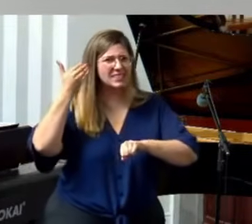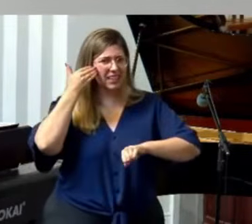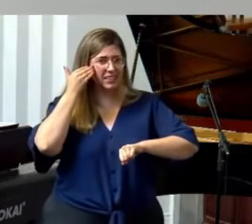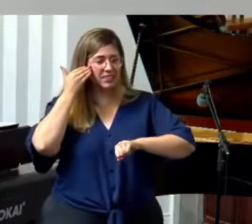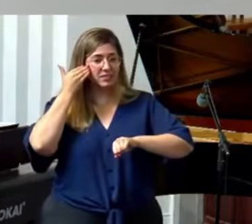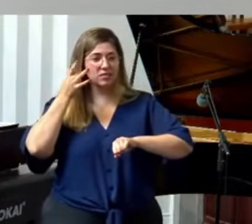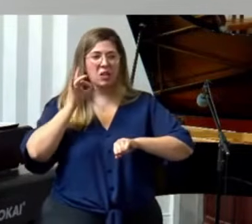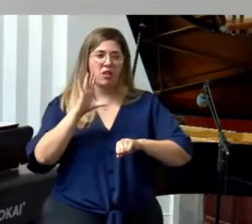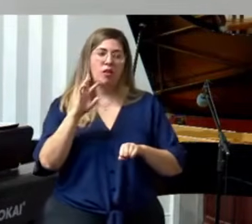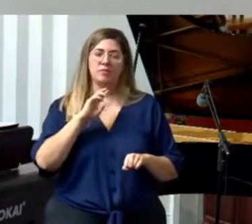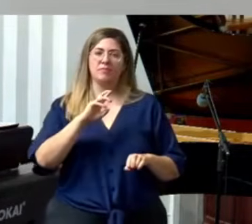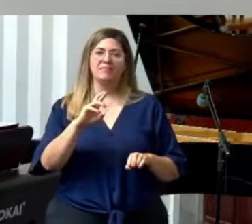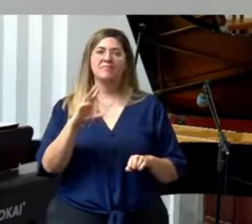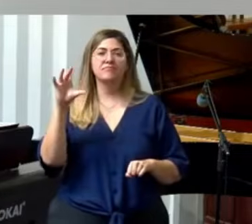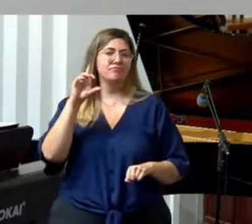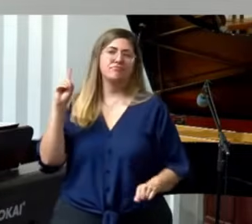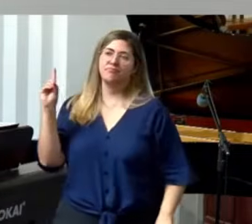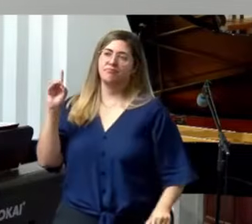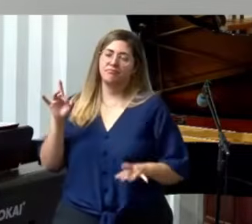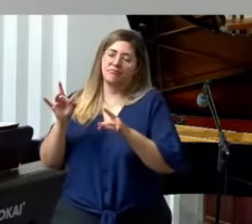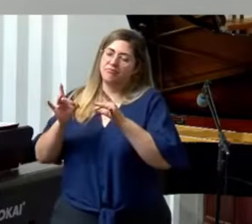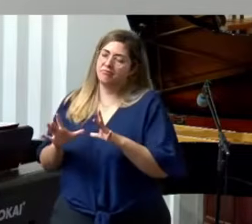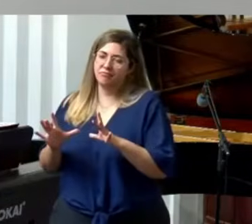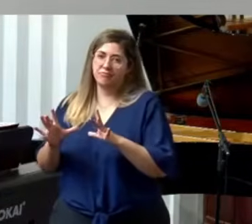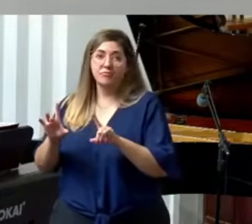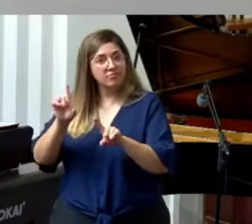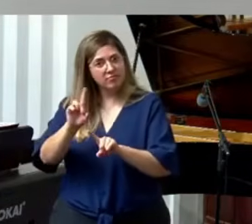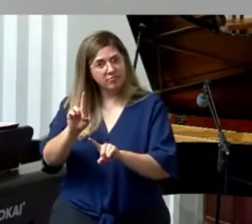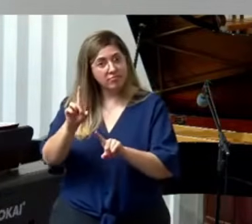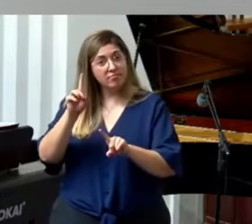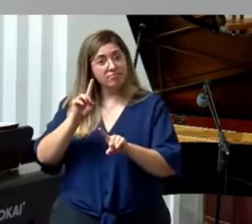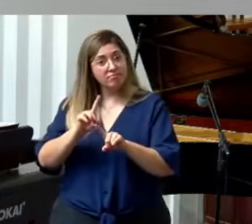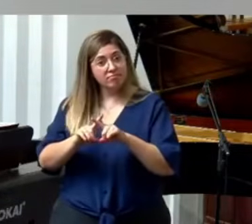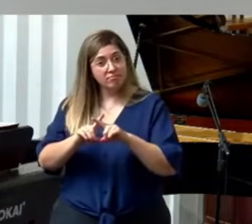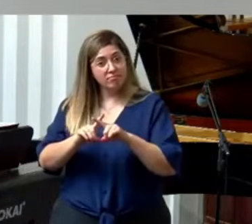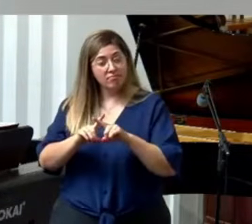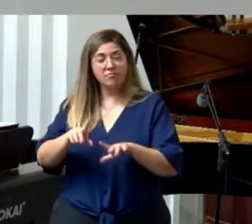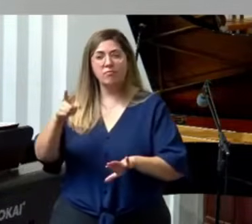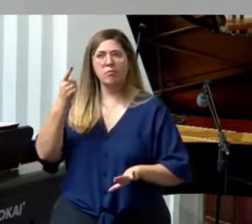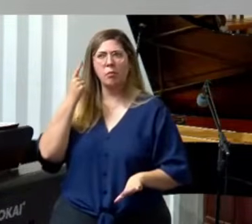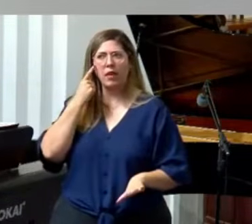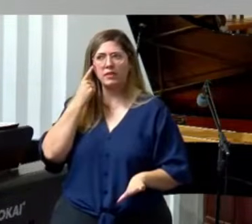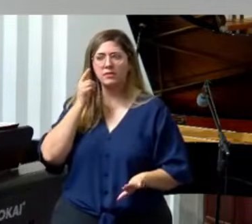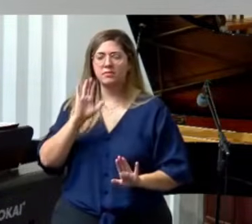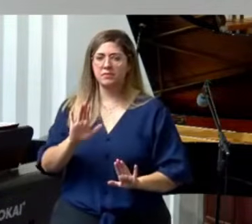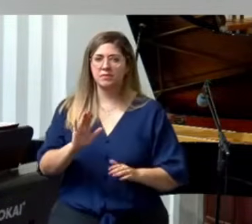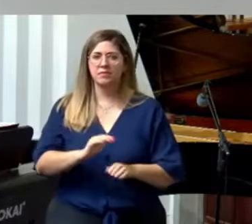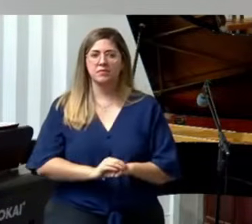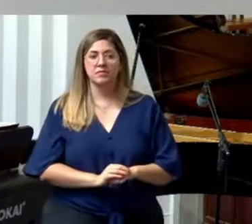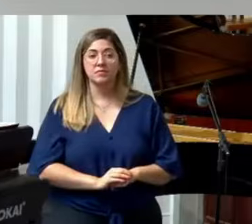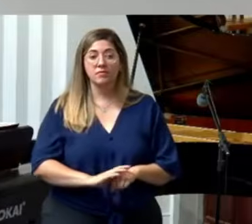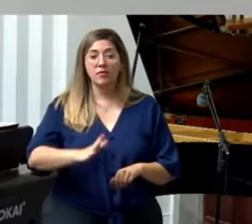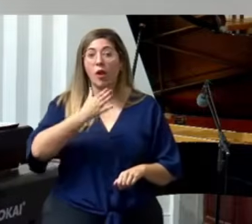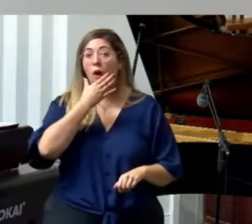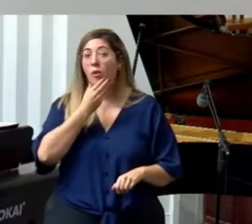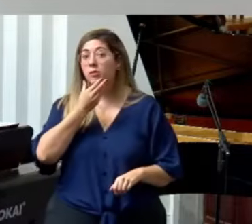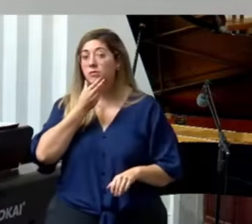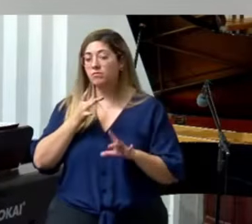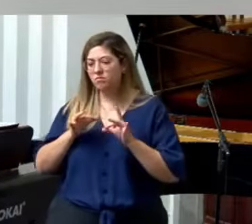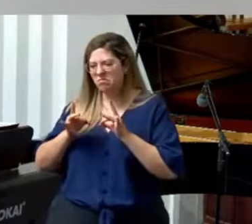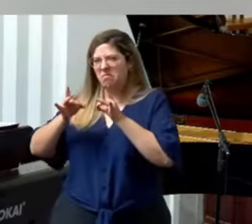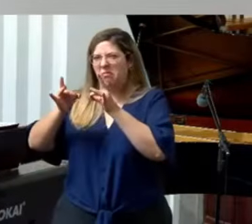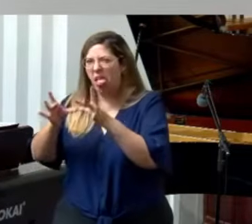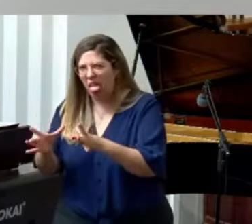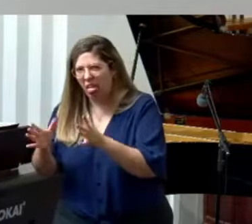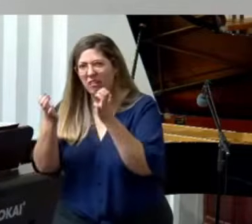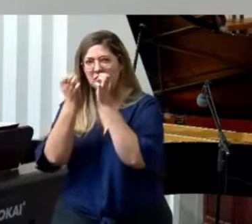simplesmente responder é Deus que expulsa. Nós queremos entender que quem está expulsando o homem do jardim é soberano sobre o